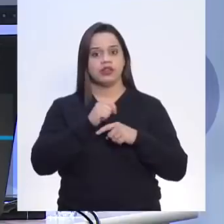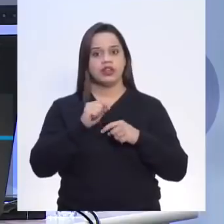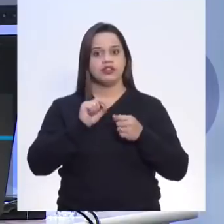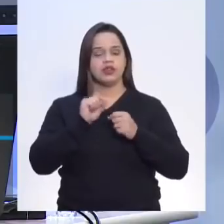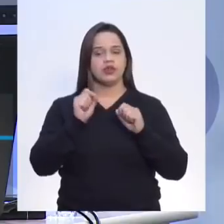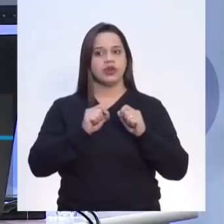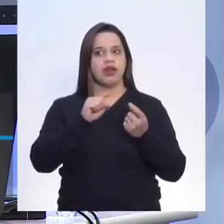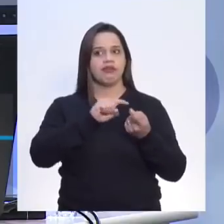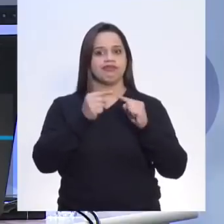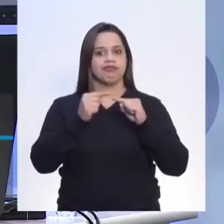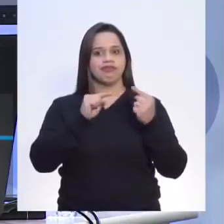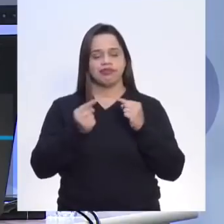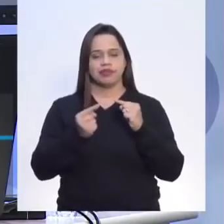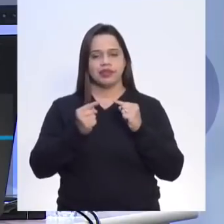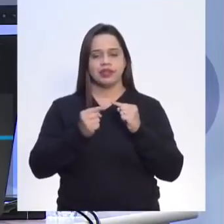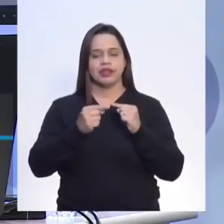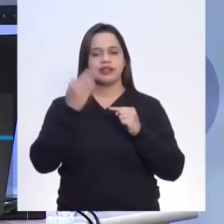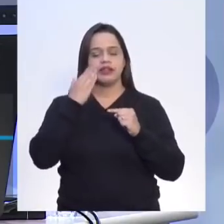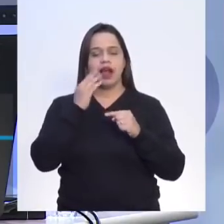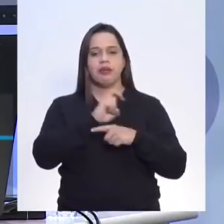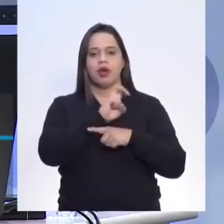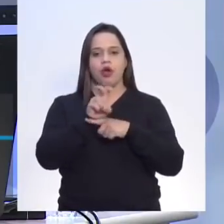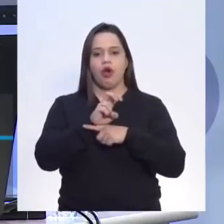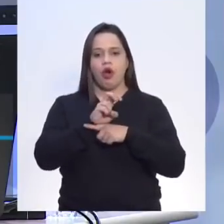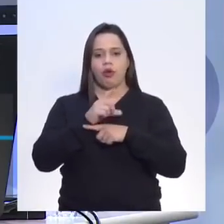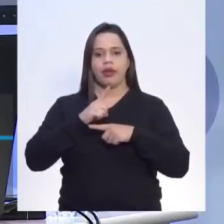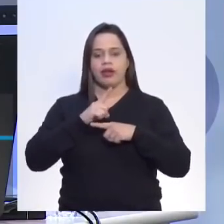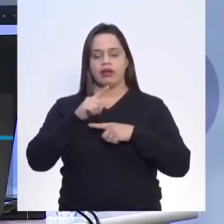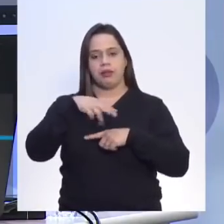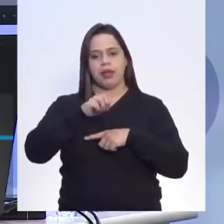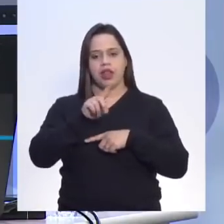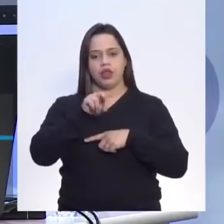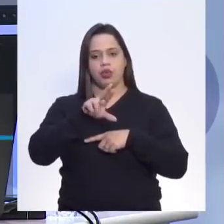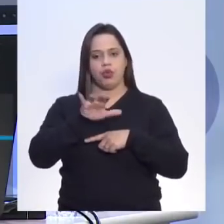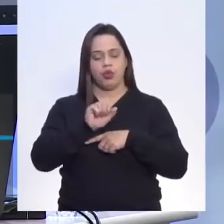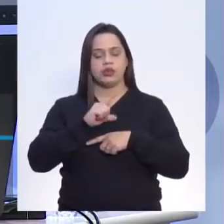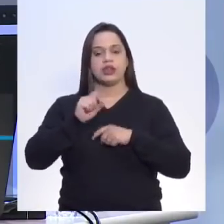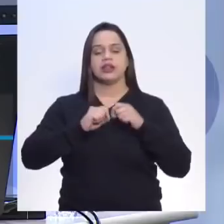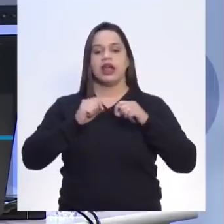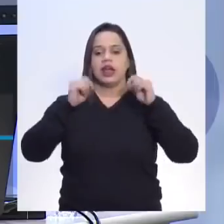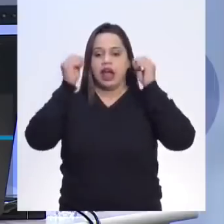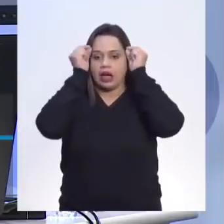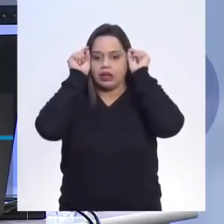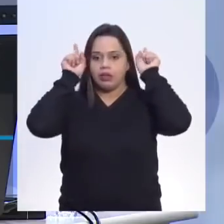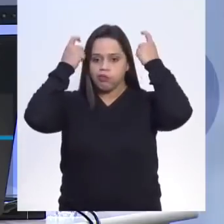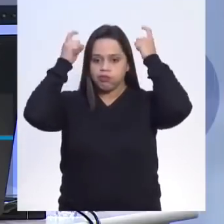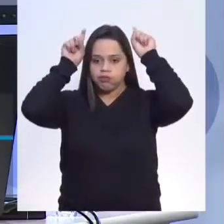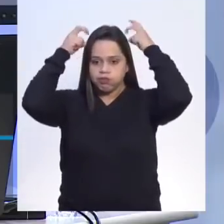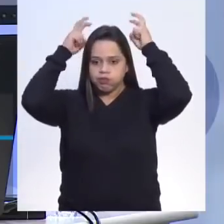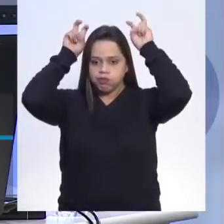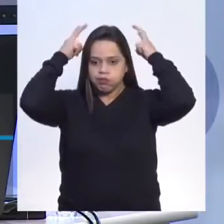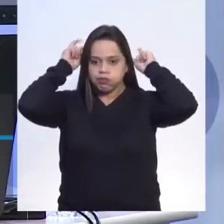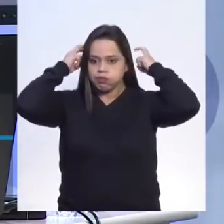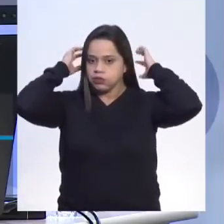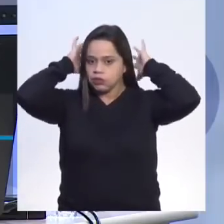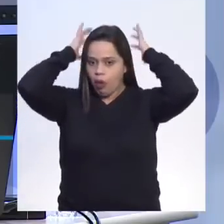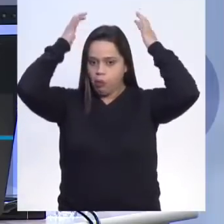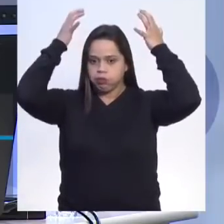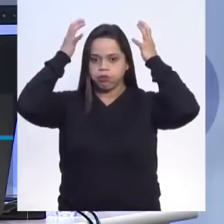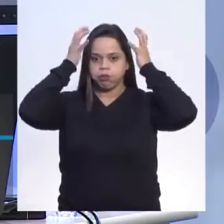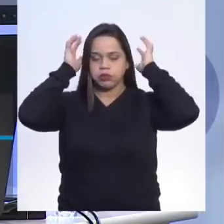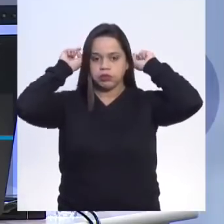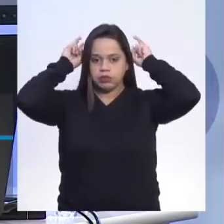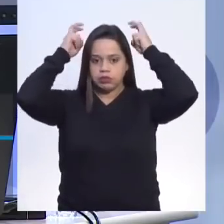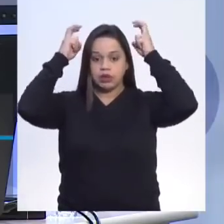a Medusa não sai assim do cabelo, tem umas cobrinhas, né? Mas não é, tá, gente? Depois, se vocês quiserem, anota aí, ó, como tarefa. Essas aulas